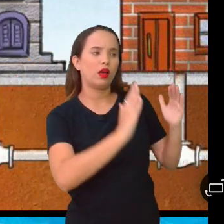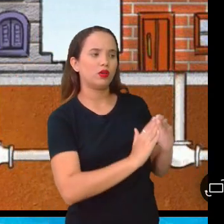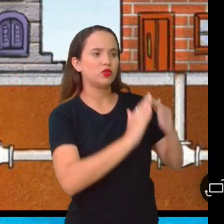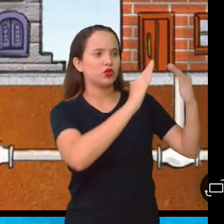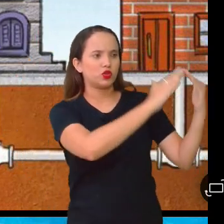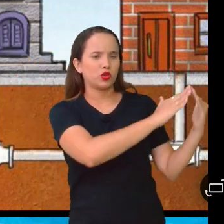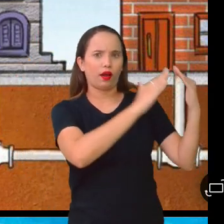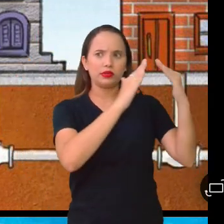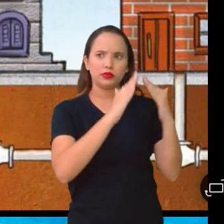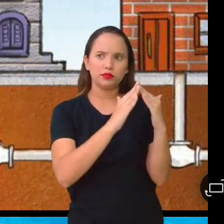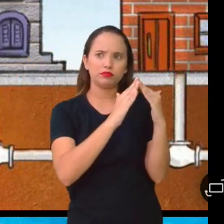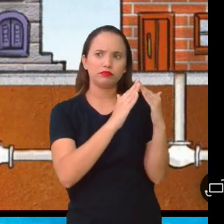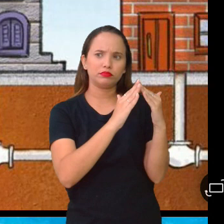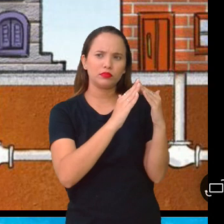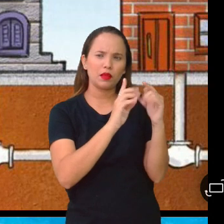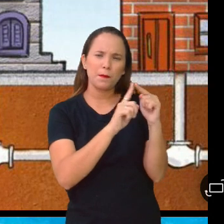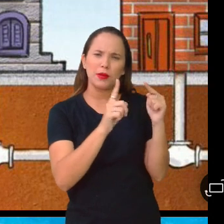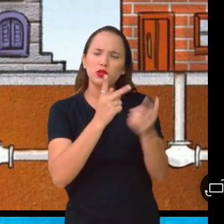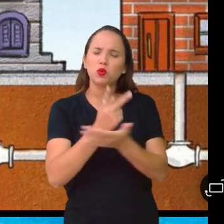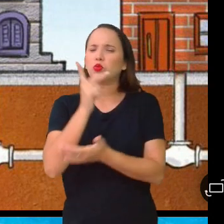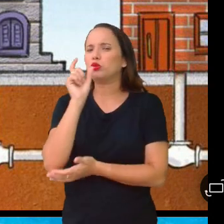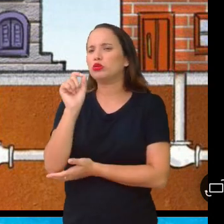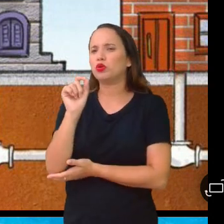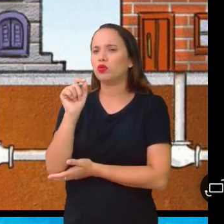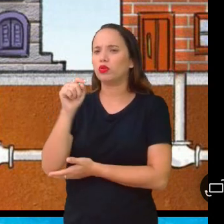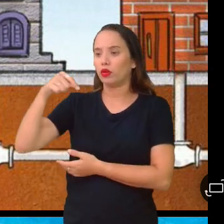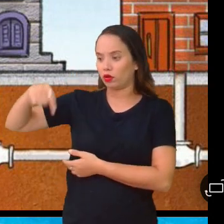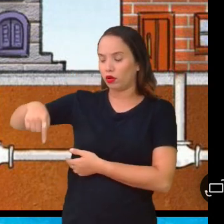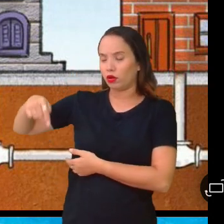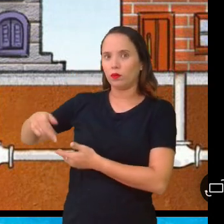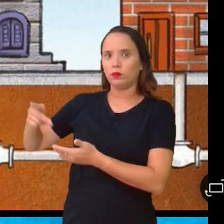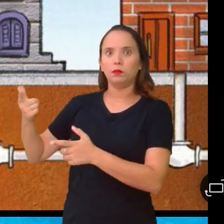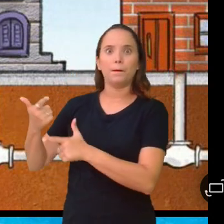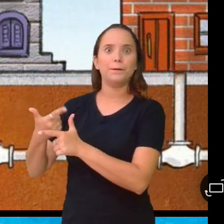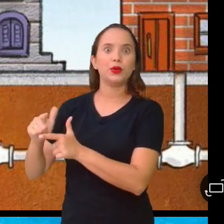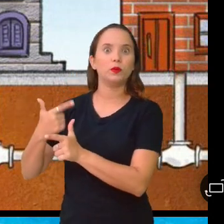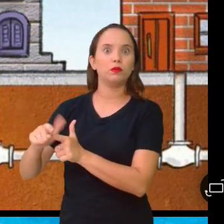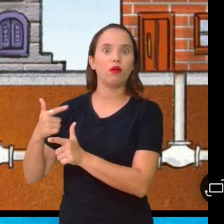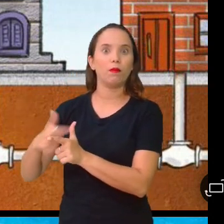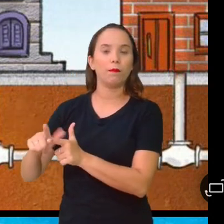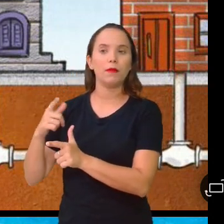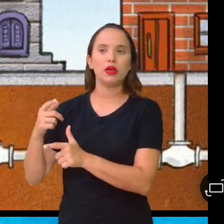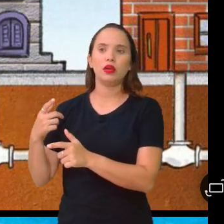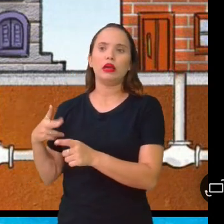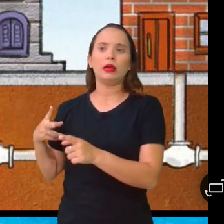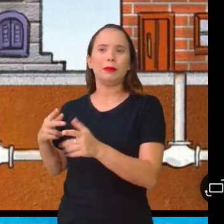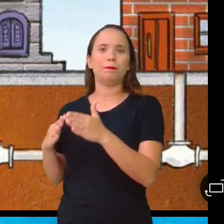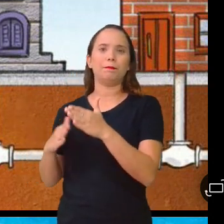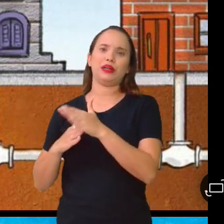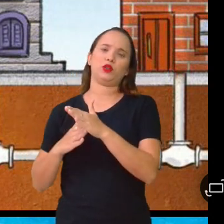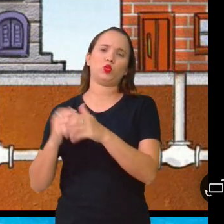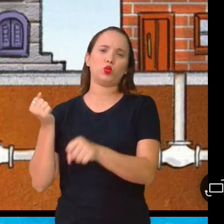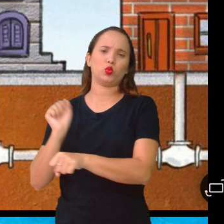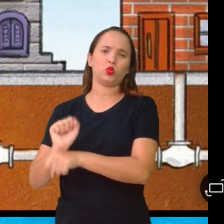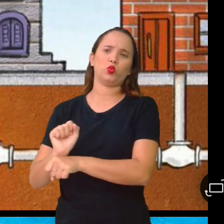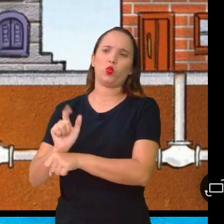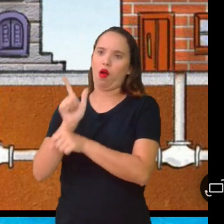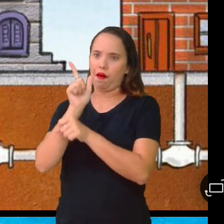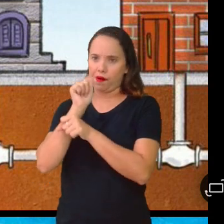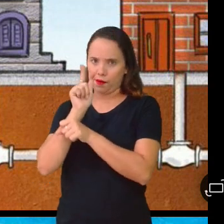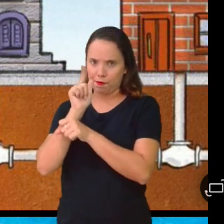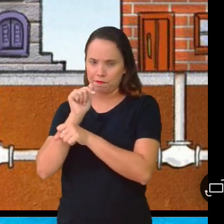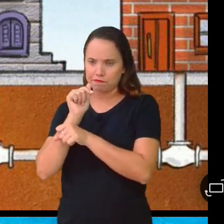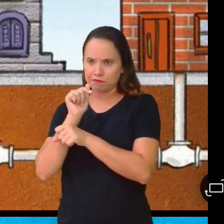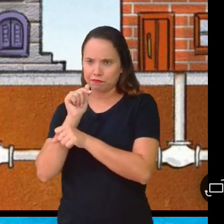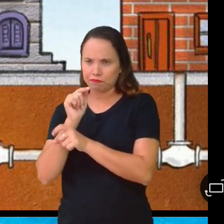essas duas casinhas, e aí o que aconteceu? Vai haver, houve, né, uma interrupção da água.